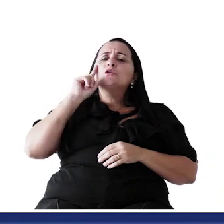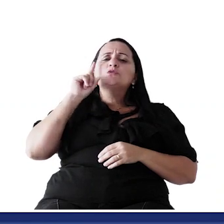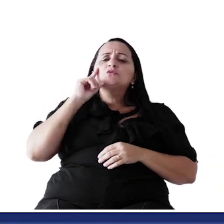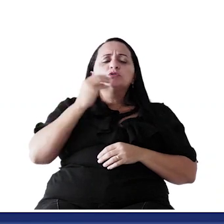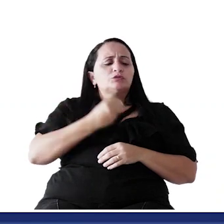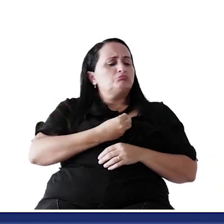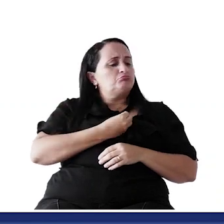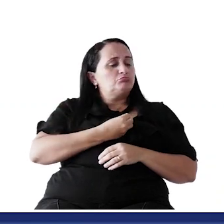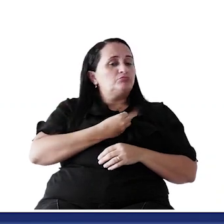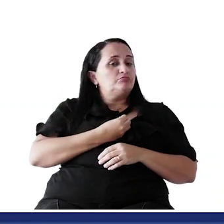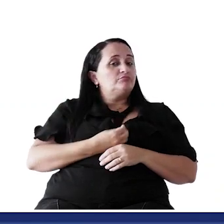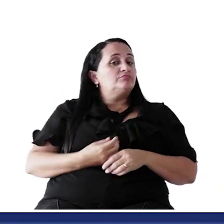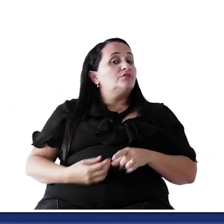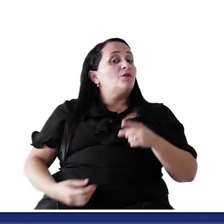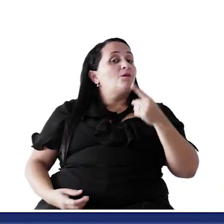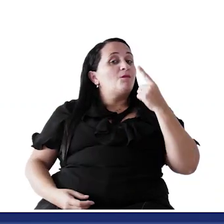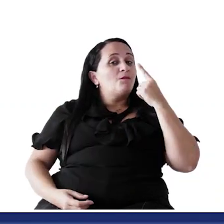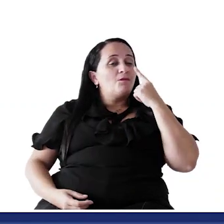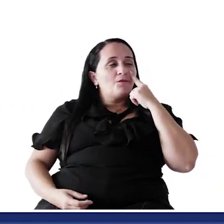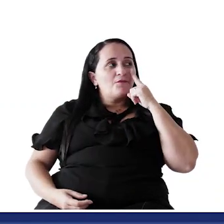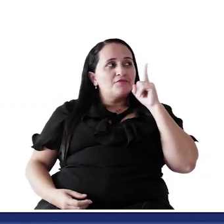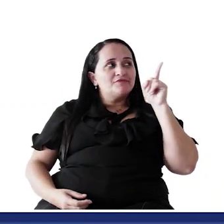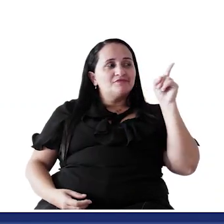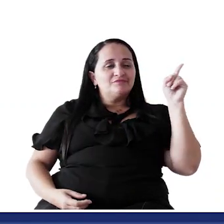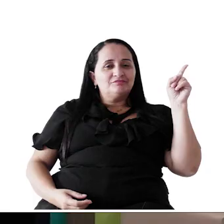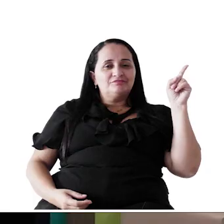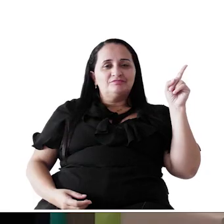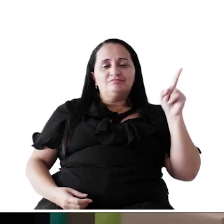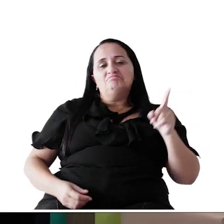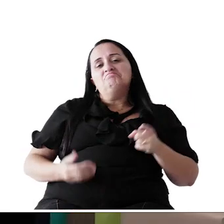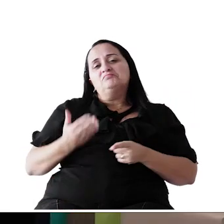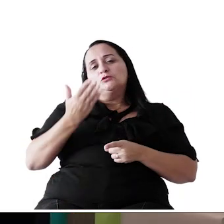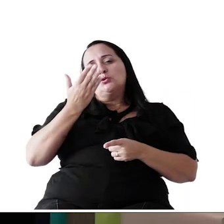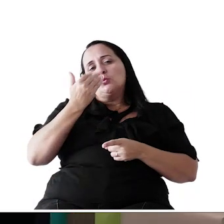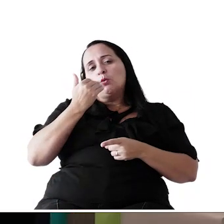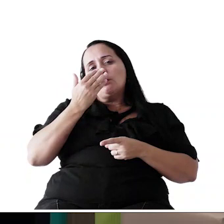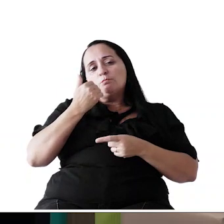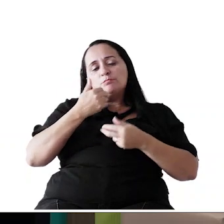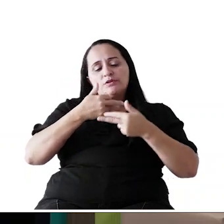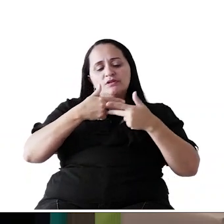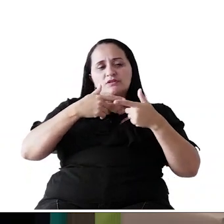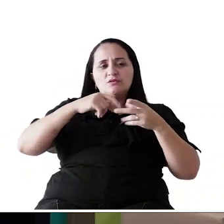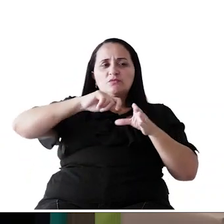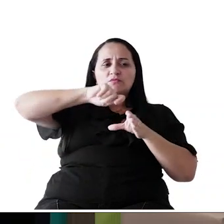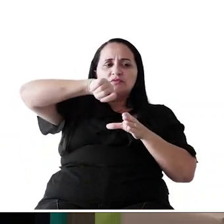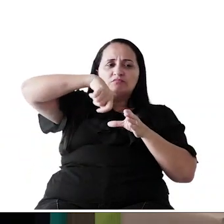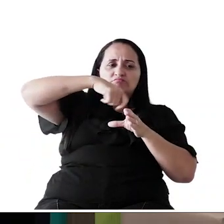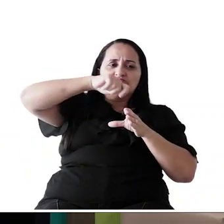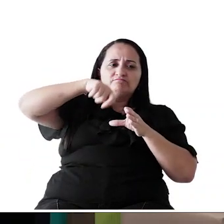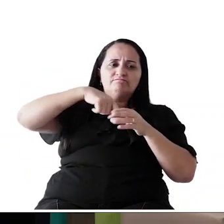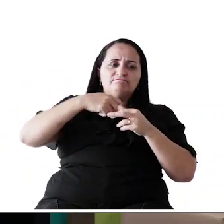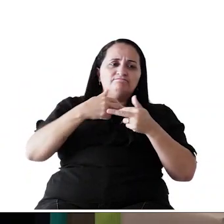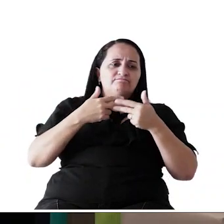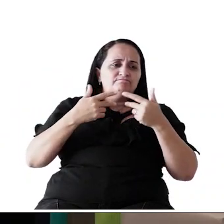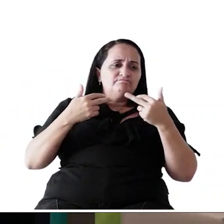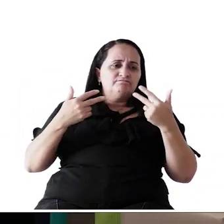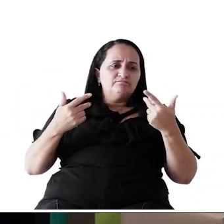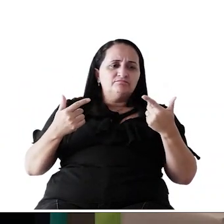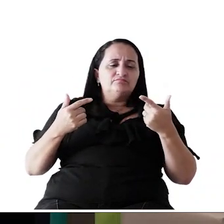nosso cotidiano, nós vamos utilizar na culinária, sim, nos jornais,